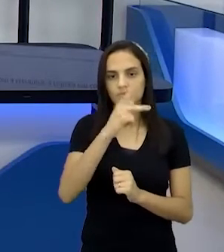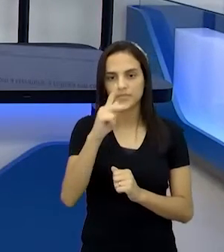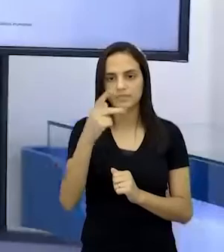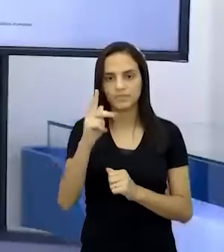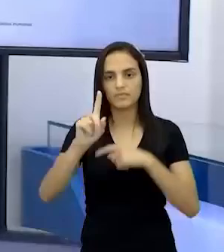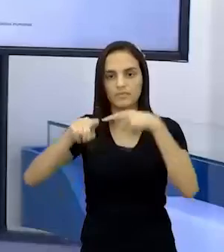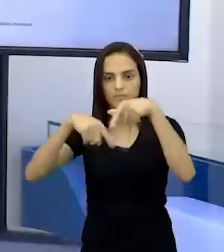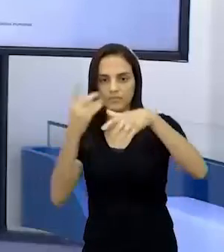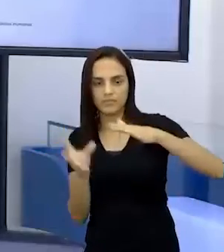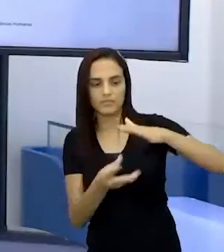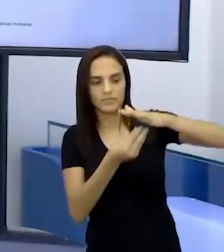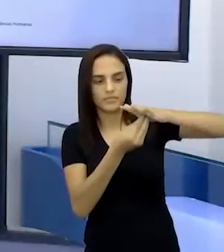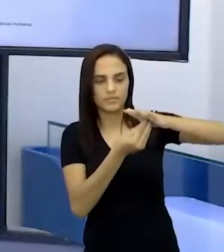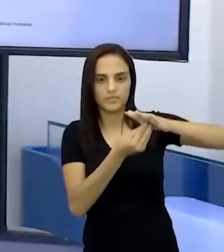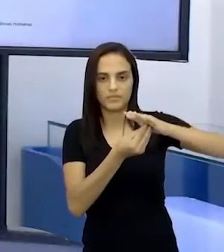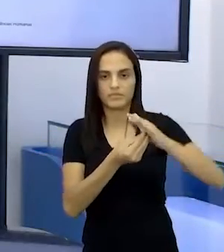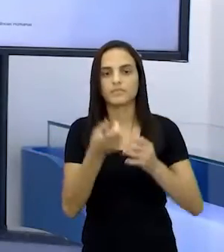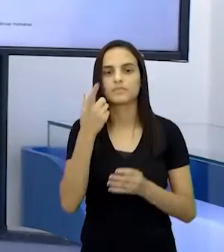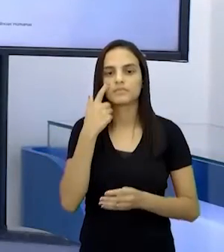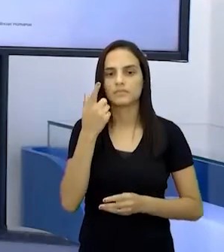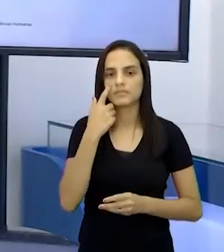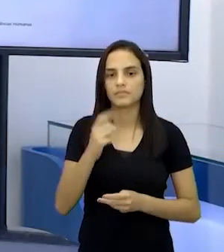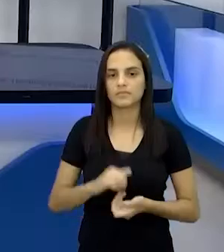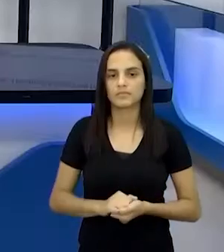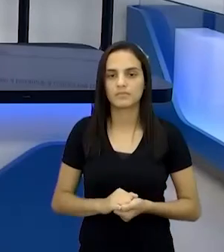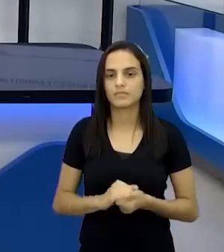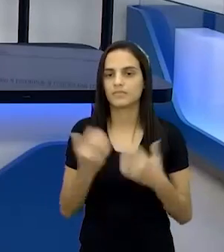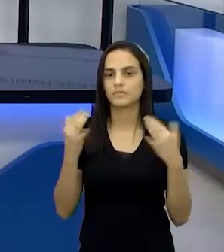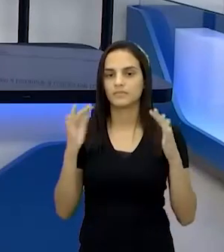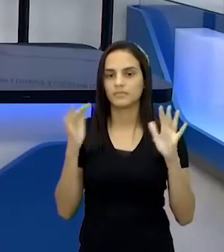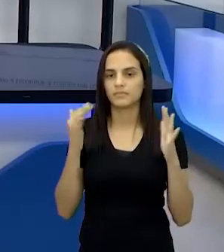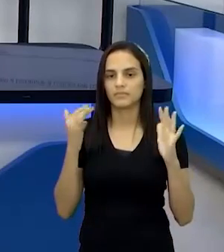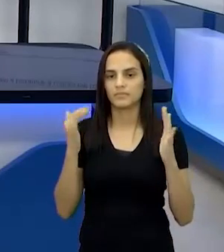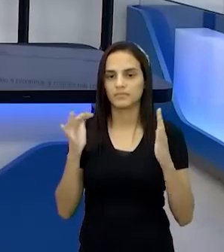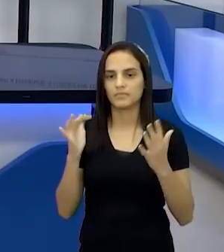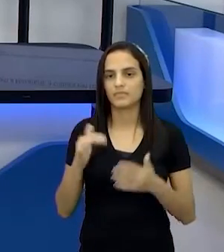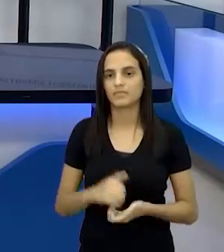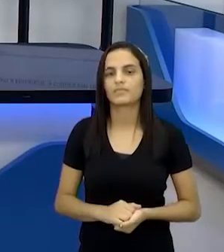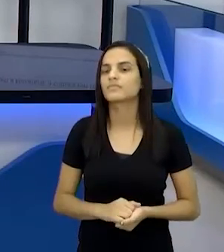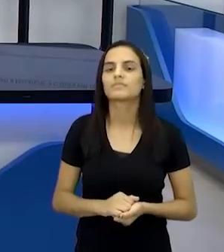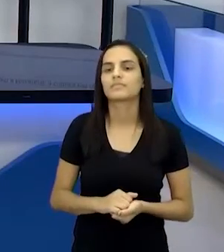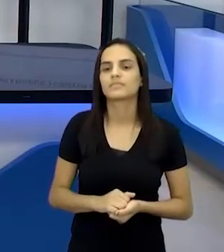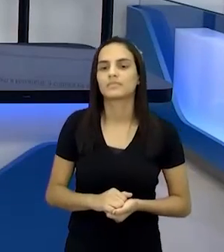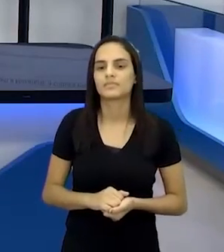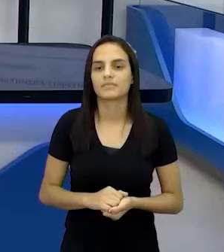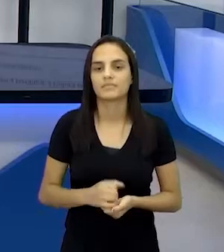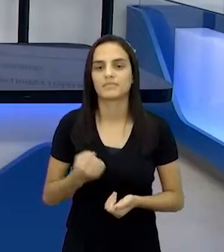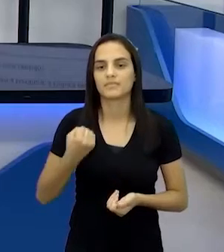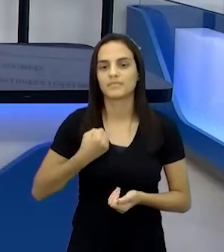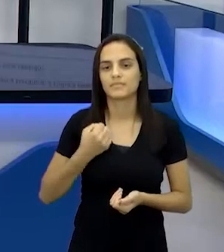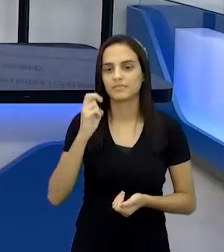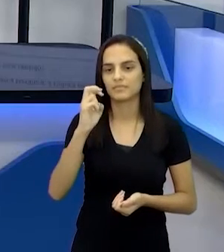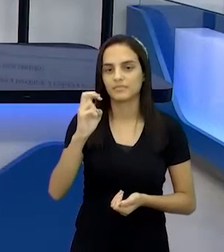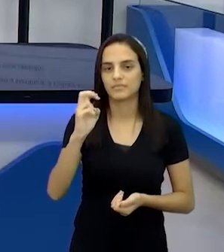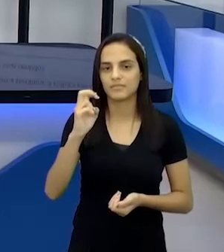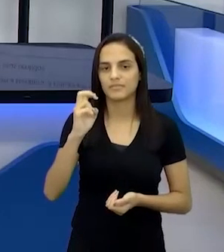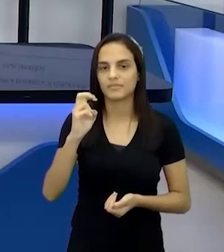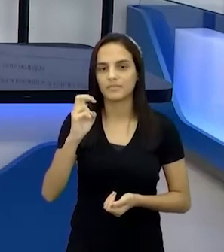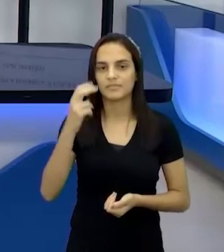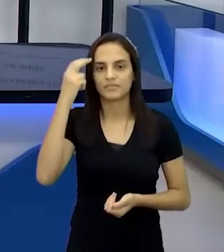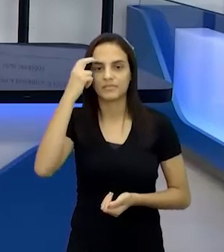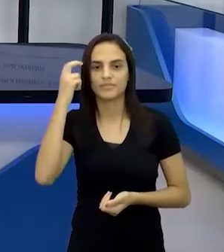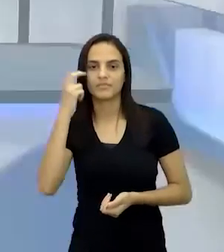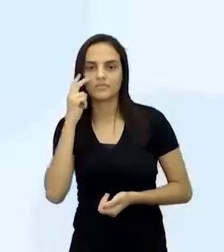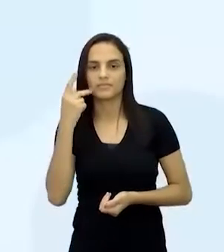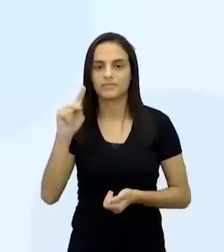essa aula no repositório, olha, apenas aplauda, que vai ser uma aula sensacional. Número 5? Isso aí, número 5. A cultura